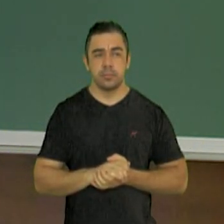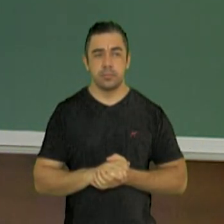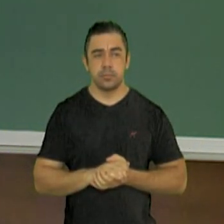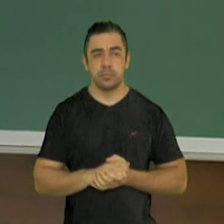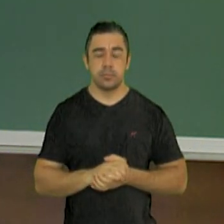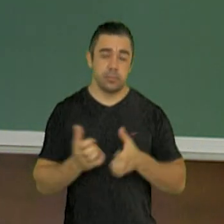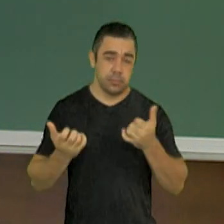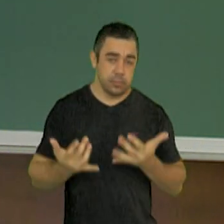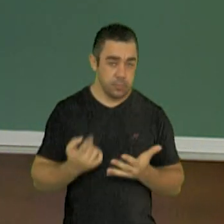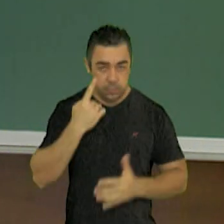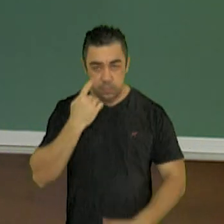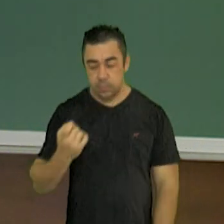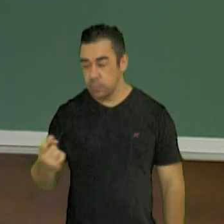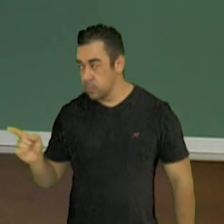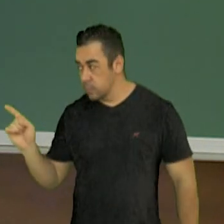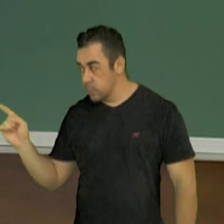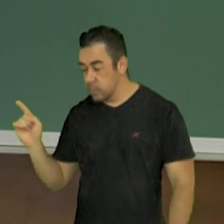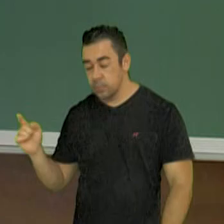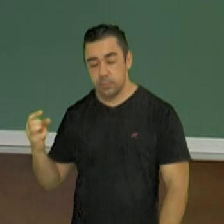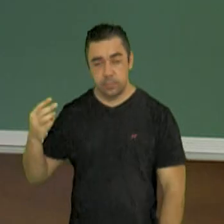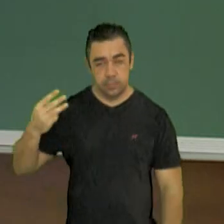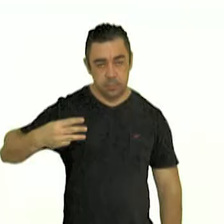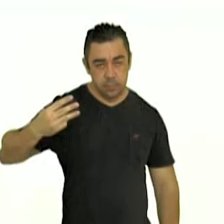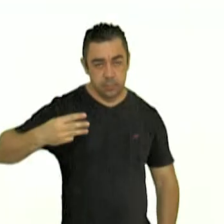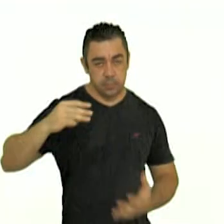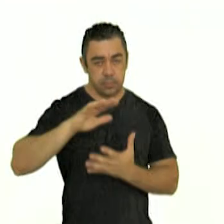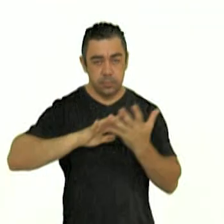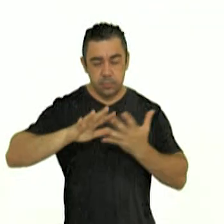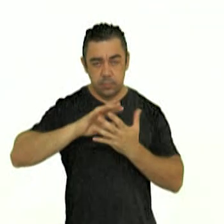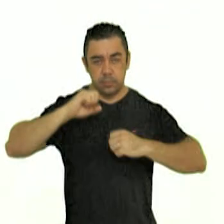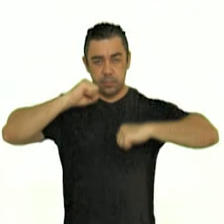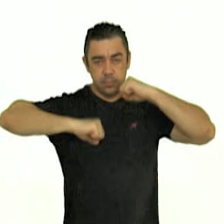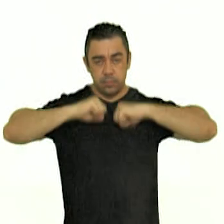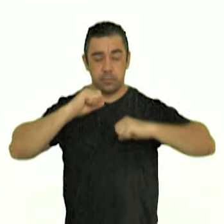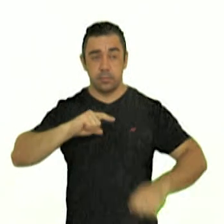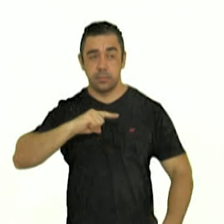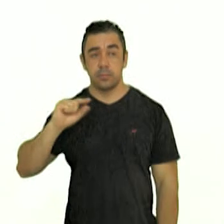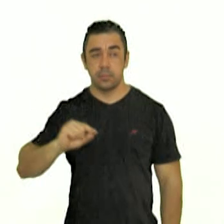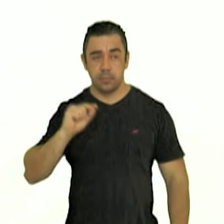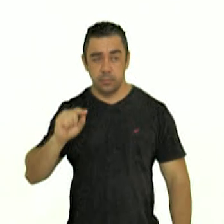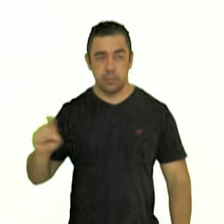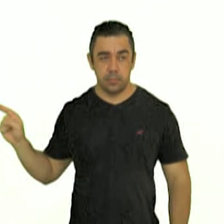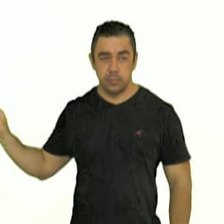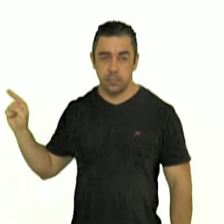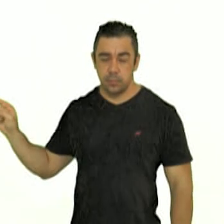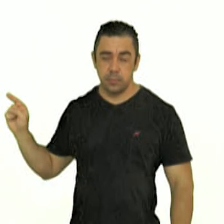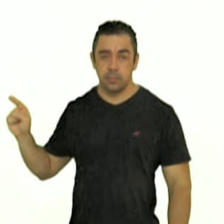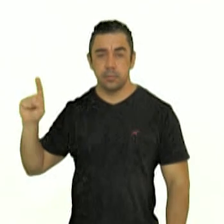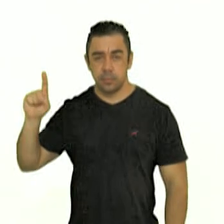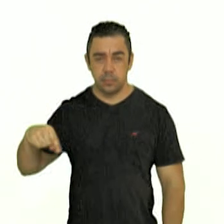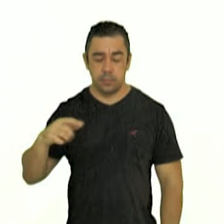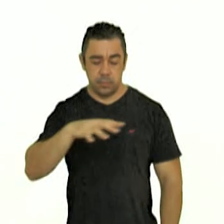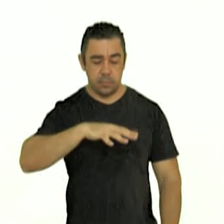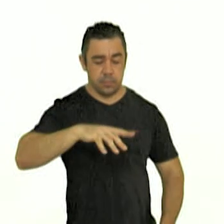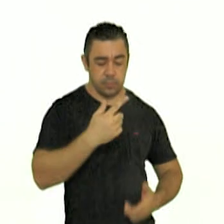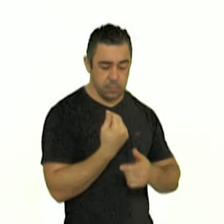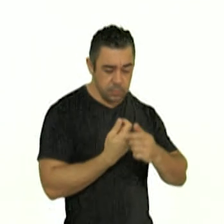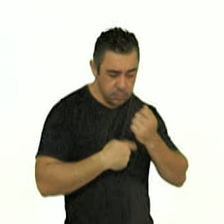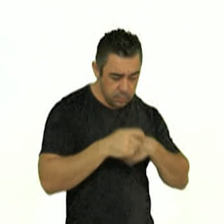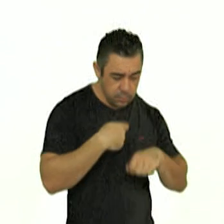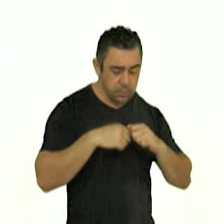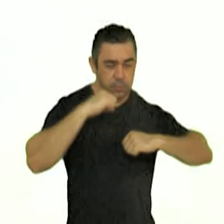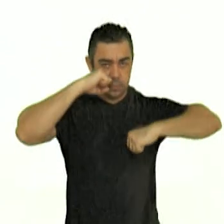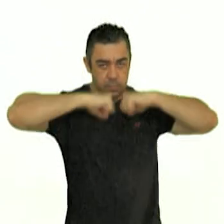Aqui para chamar a atenção da terceira revolução industrial, onde nós temos centros econômicos industriais